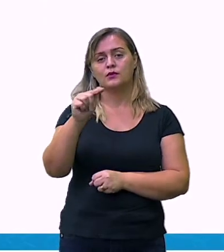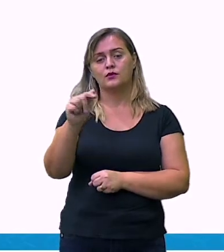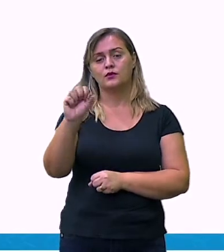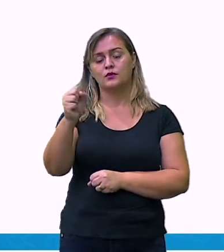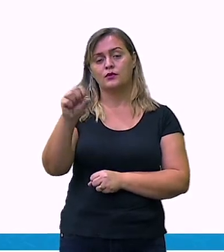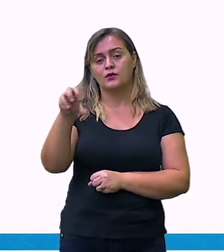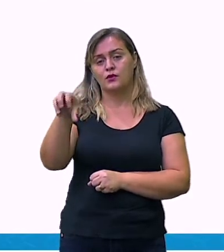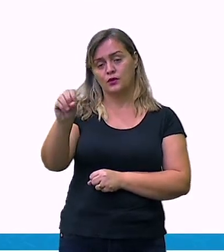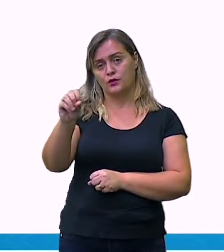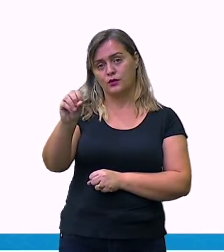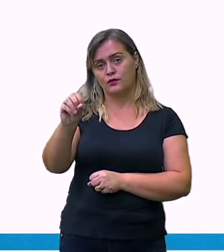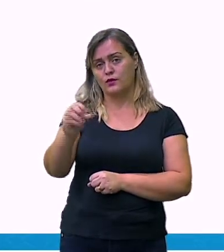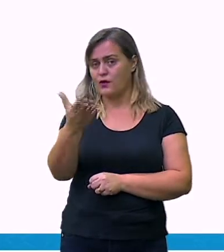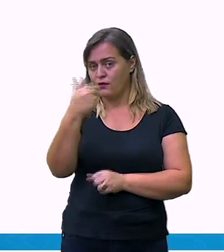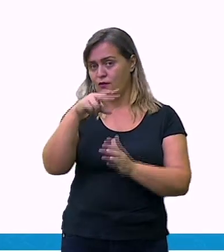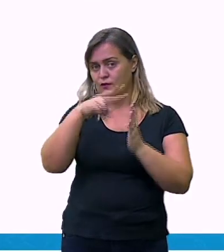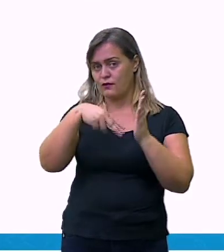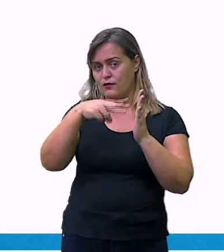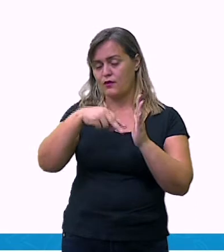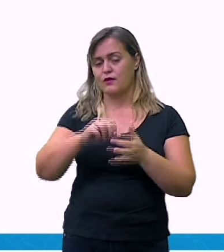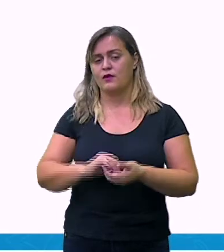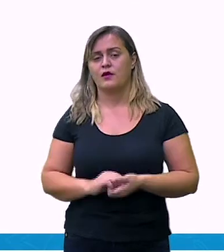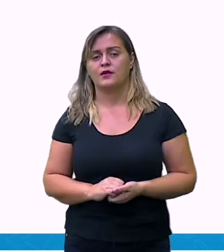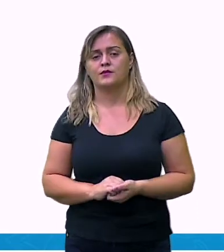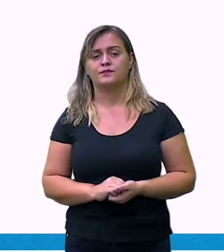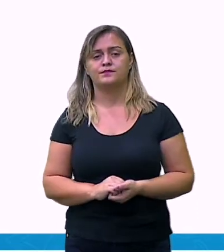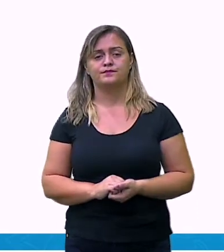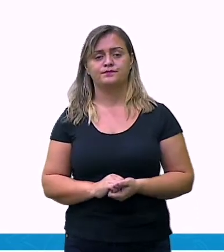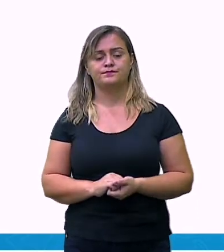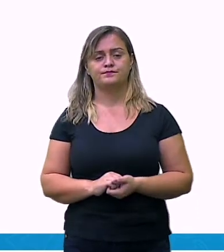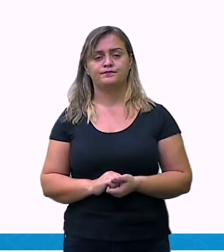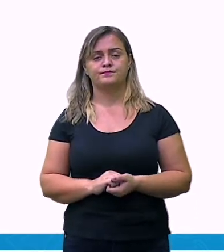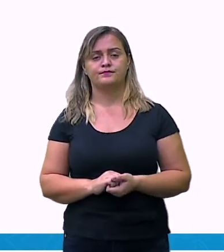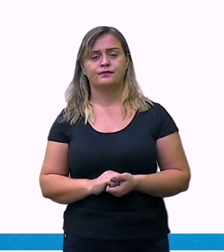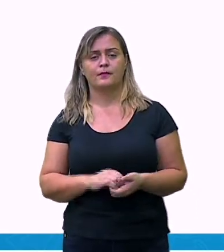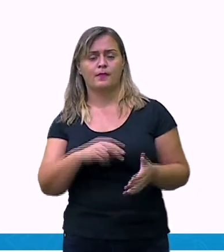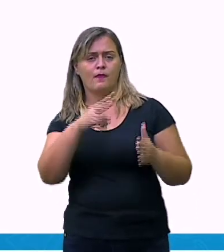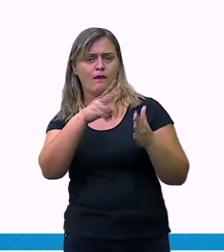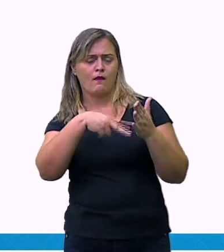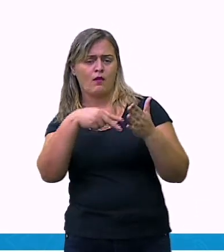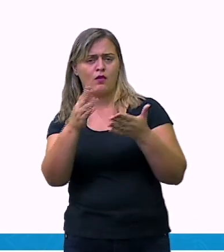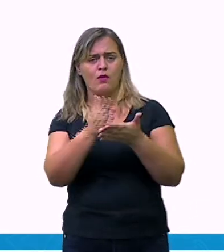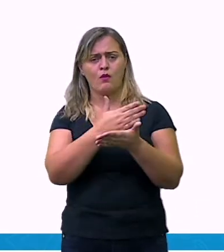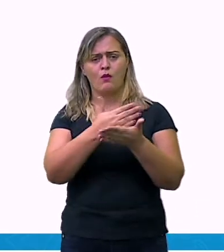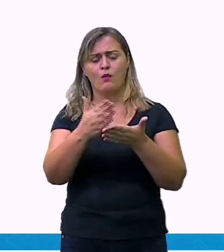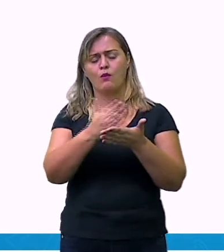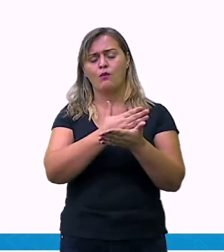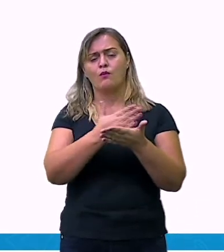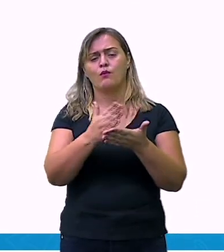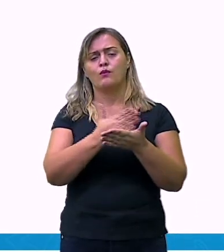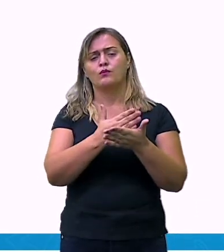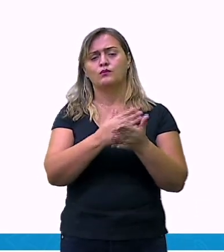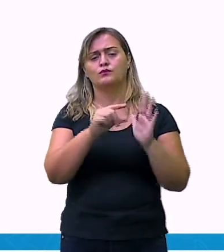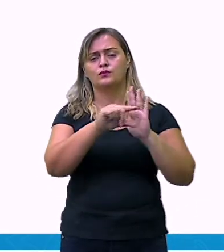1789. Acompanhe a leitura junto comigo. Leia alguns artigos do documento de